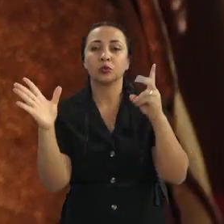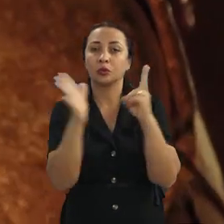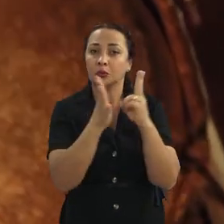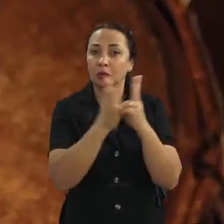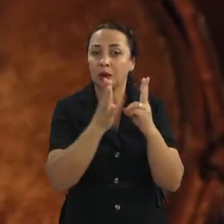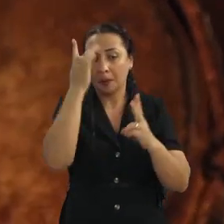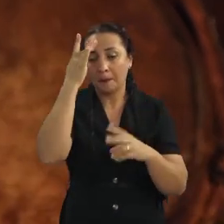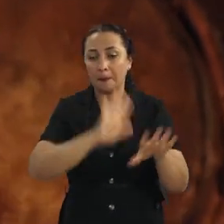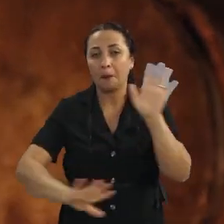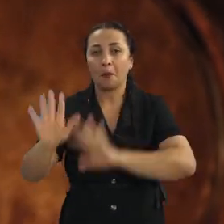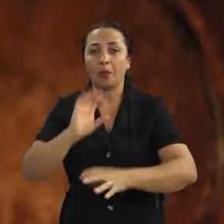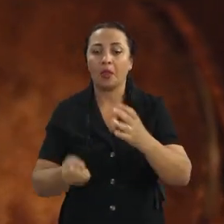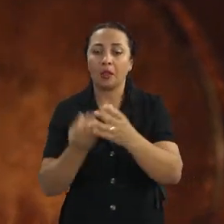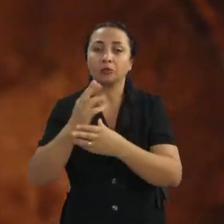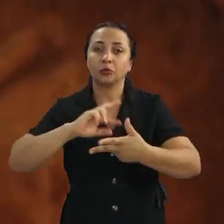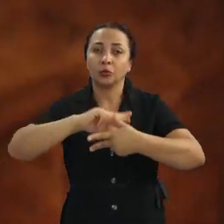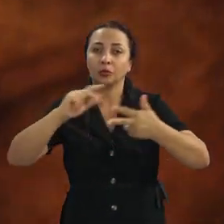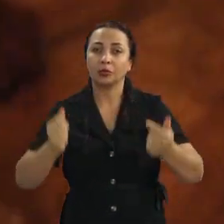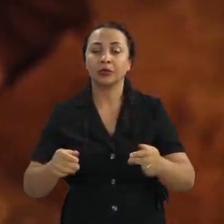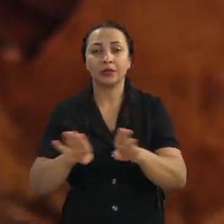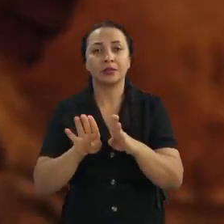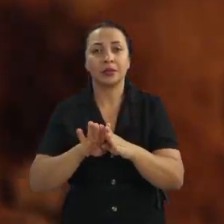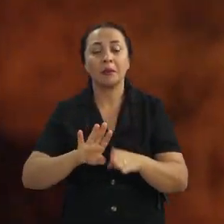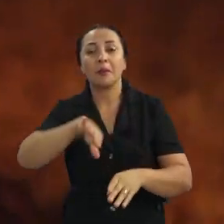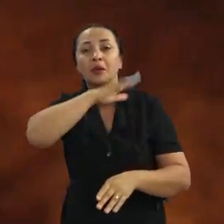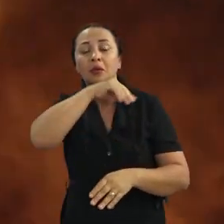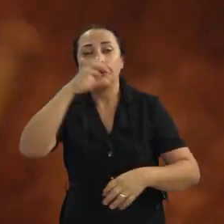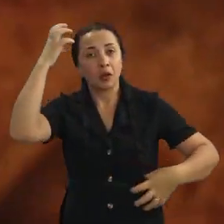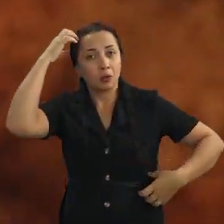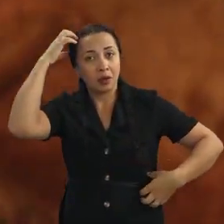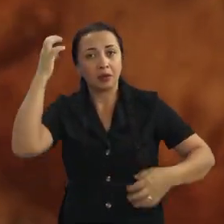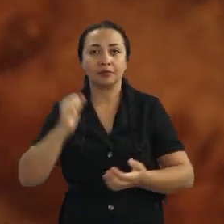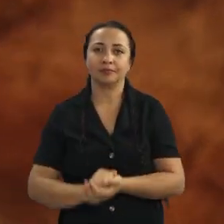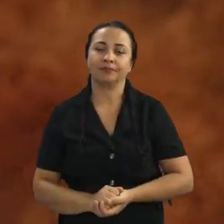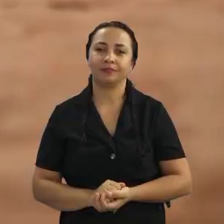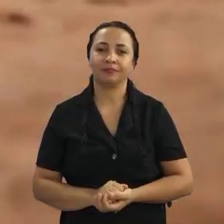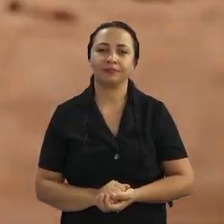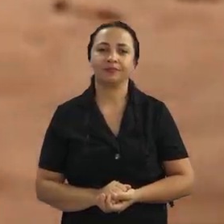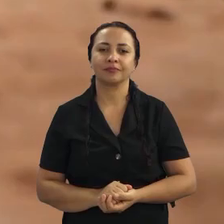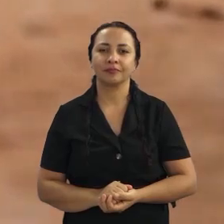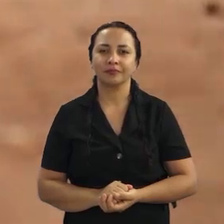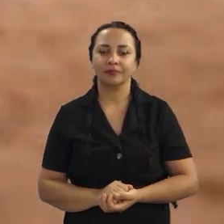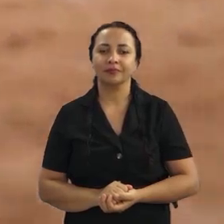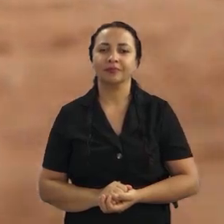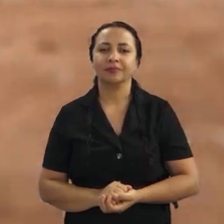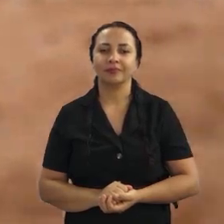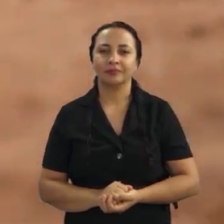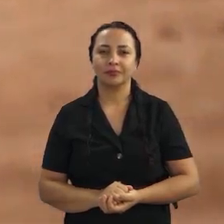para A Conservação da biodiversidade especificamente das espécies de primatas